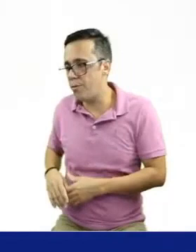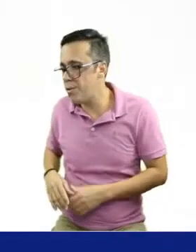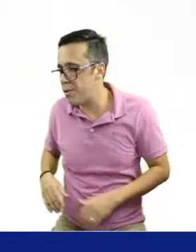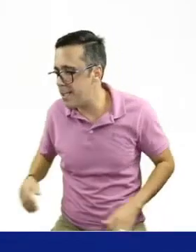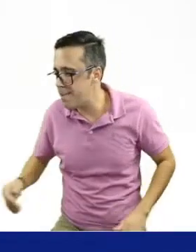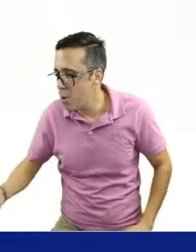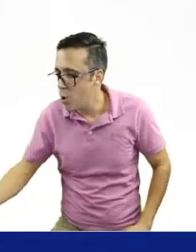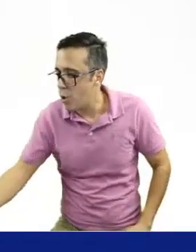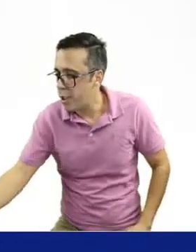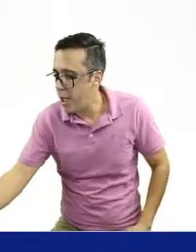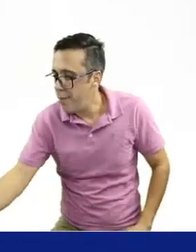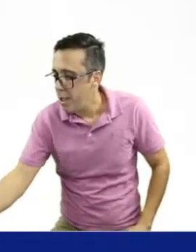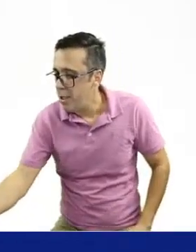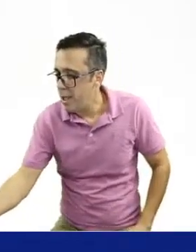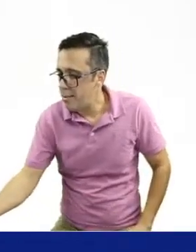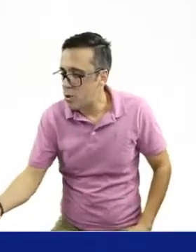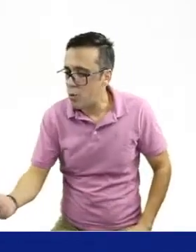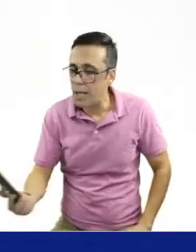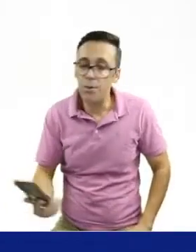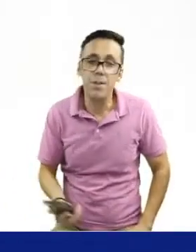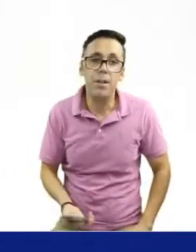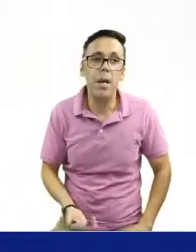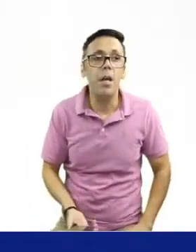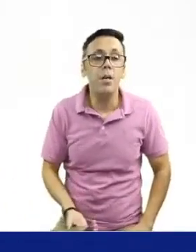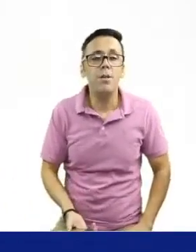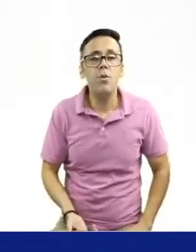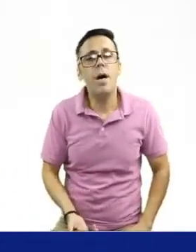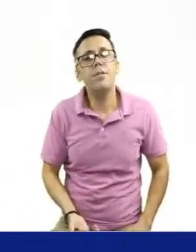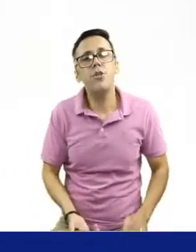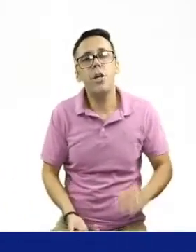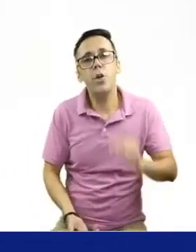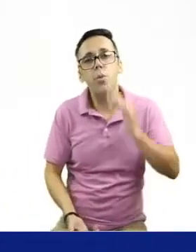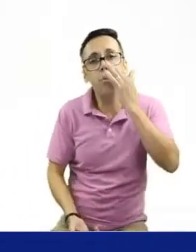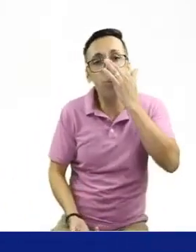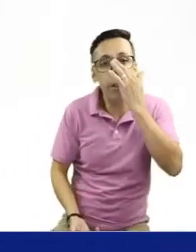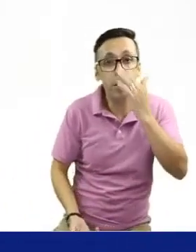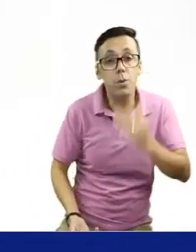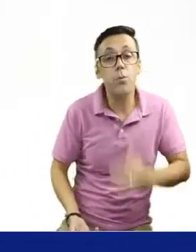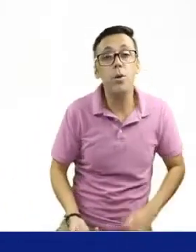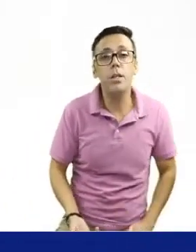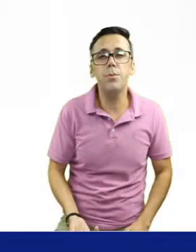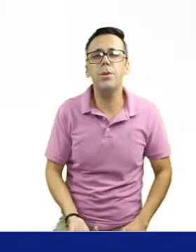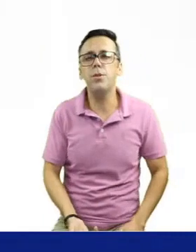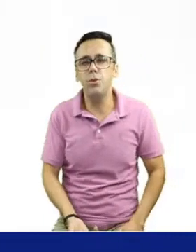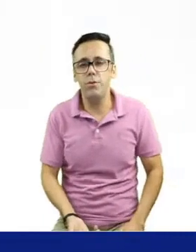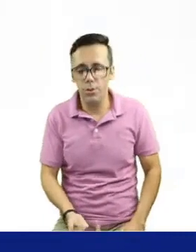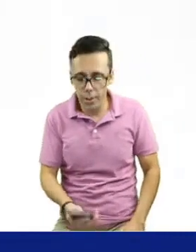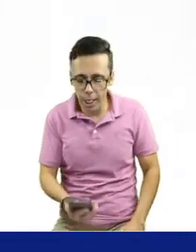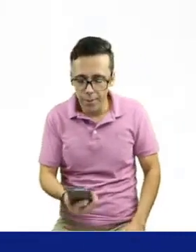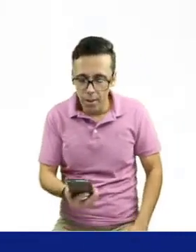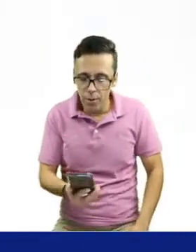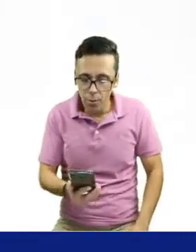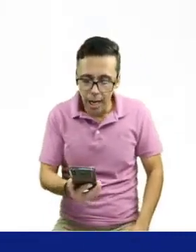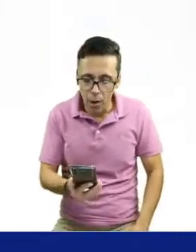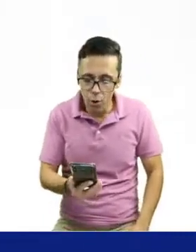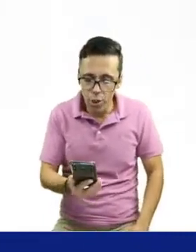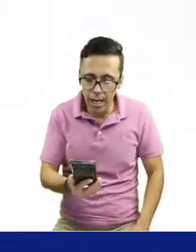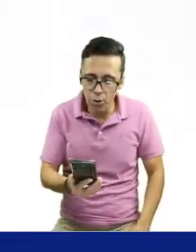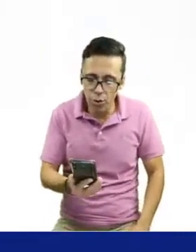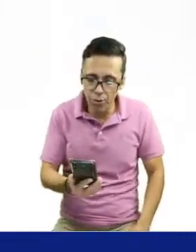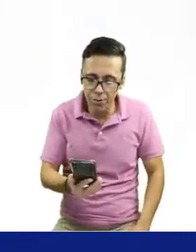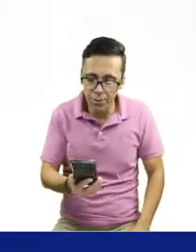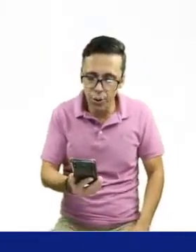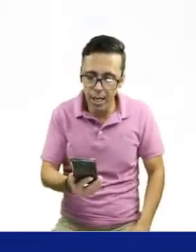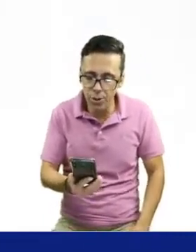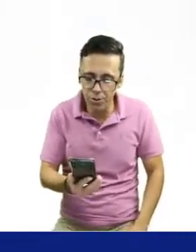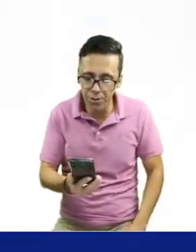quadros para você ok e esses quadros aqui são quase que geram muitas muitas muitas dúvidas Ok vamos lá